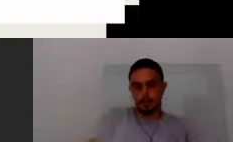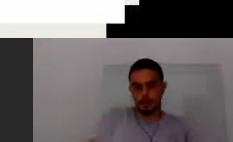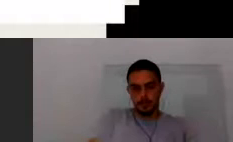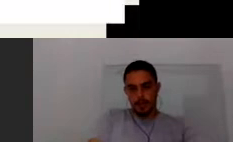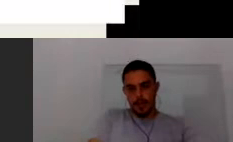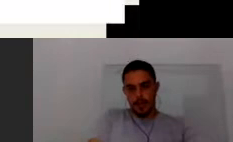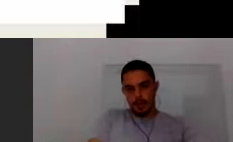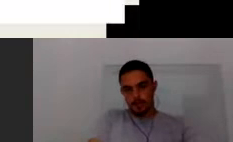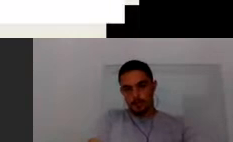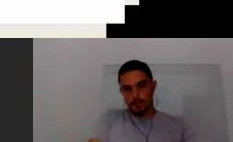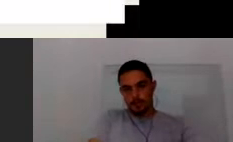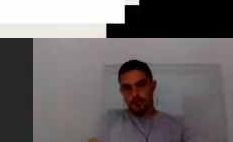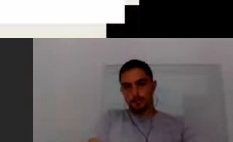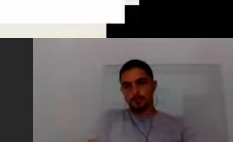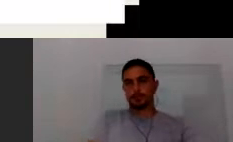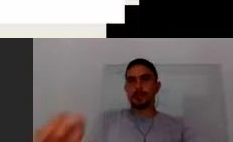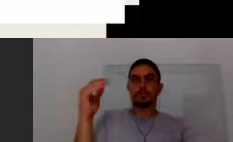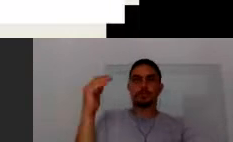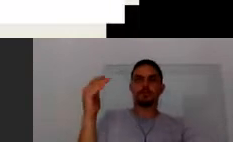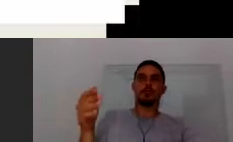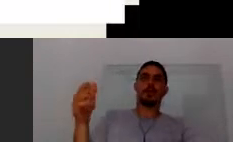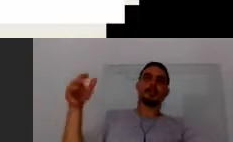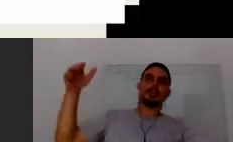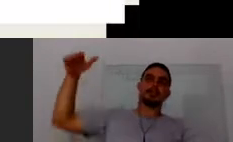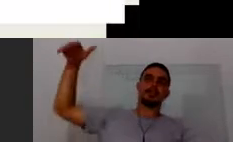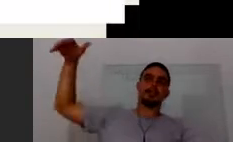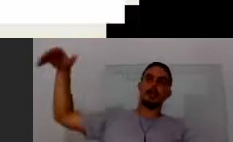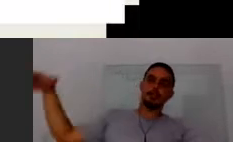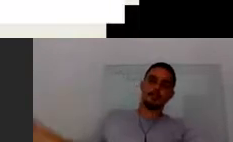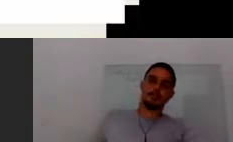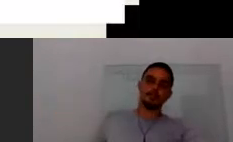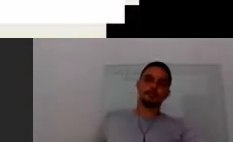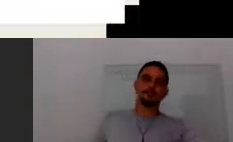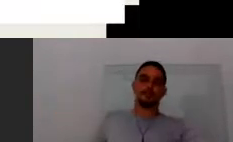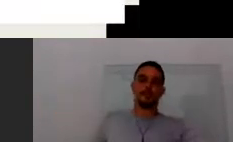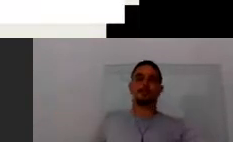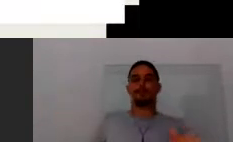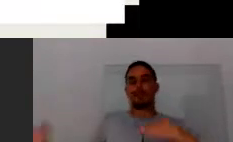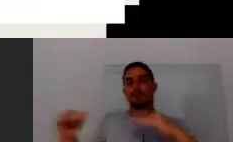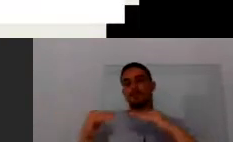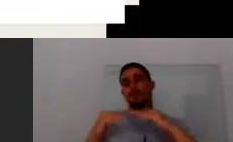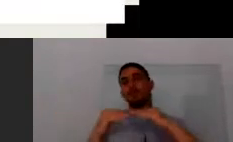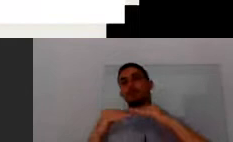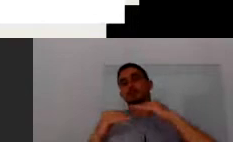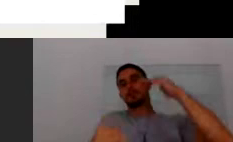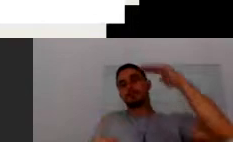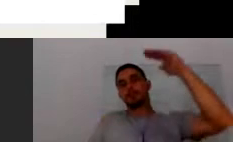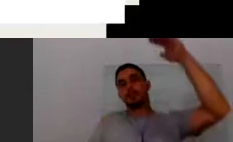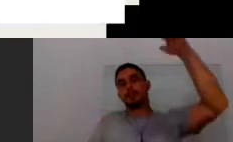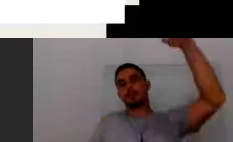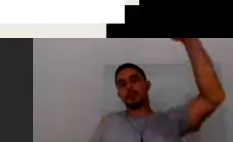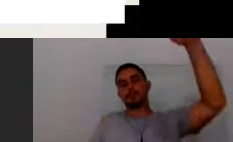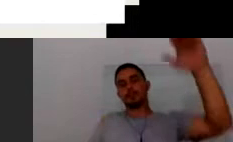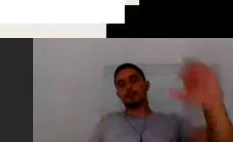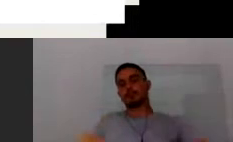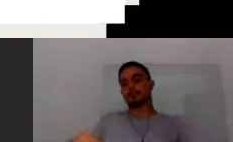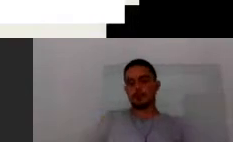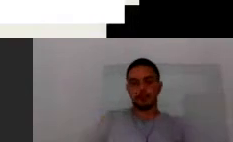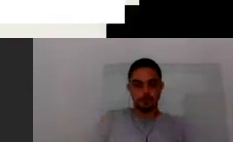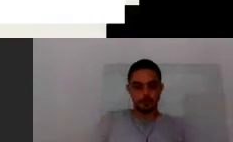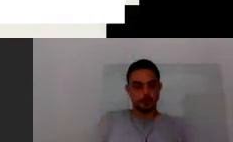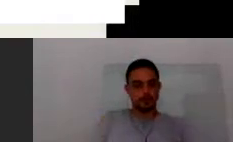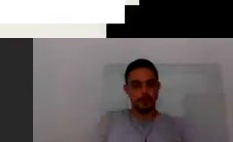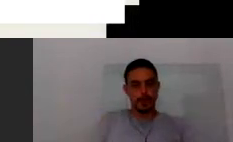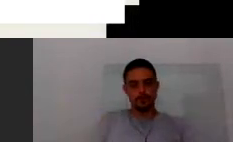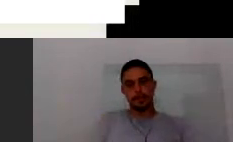solo, tá? Então, a rocha, por exemplo, de um latossolo, ela está extremamente profunda. Por quê? Porque faz muitos anos, milhões de anos que o